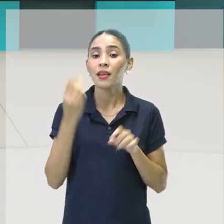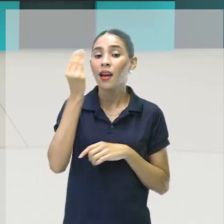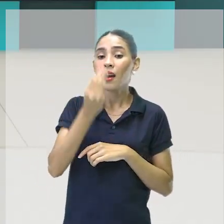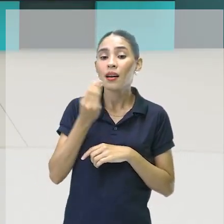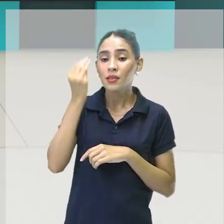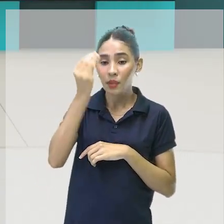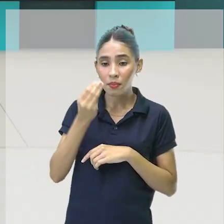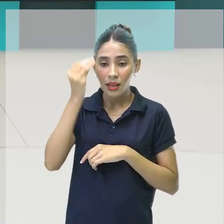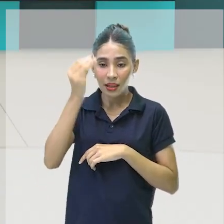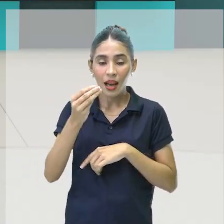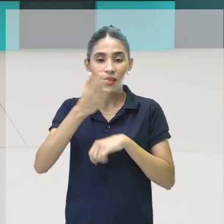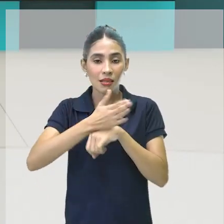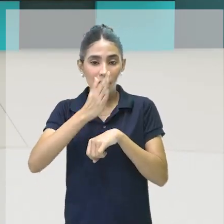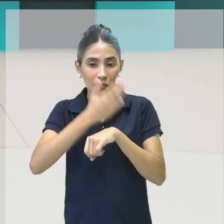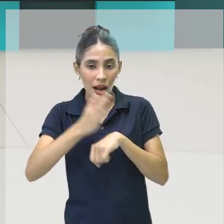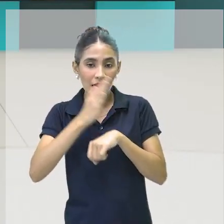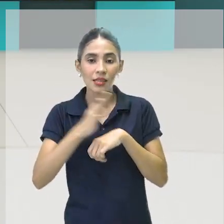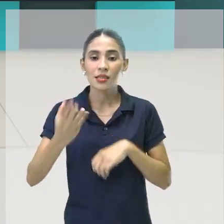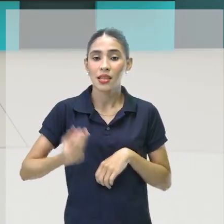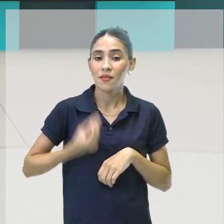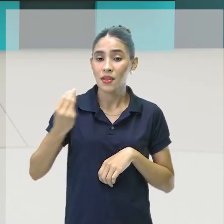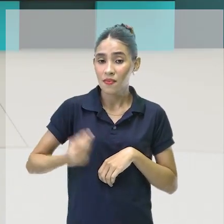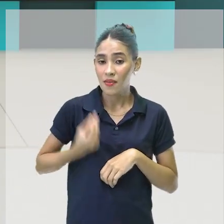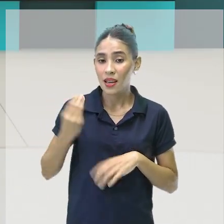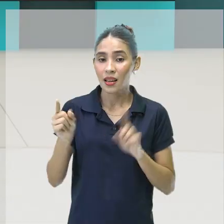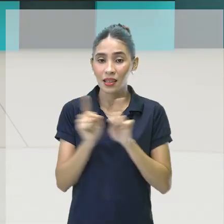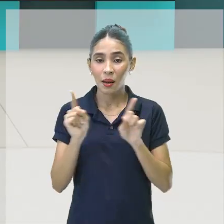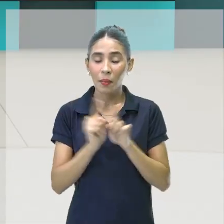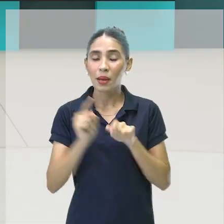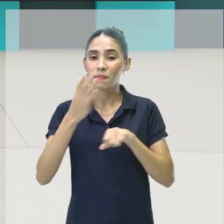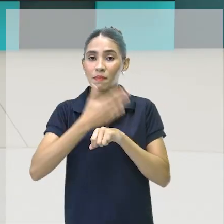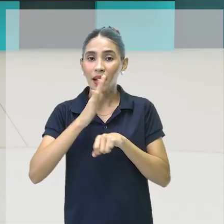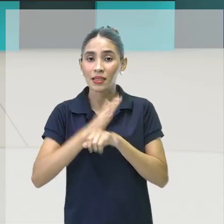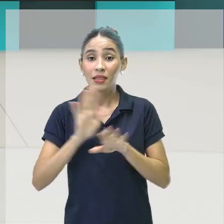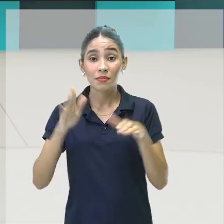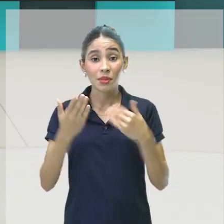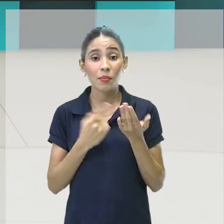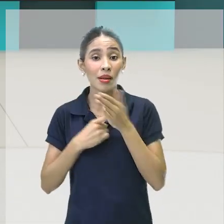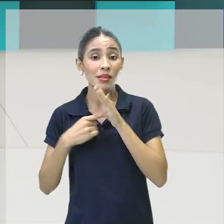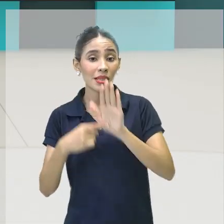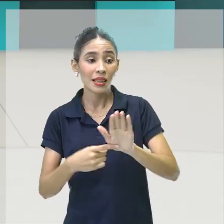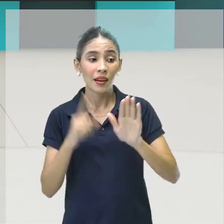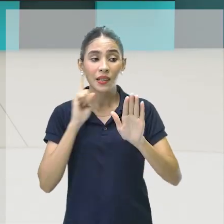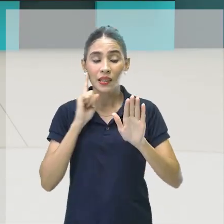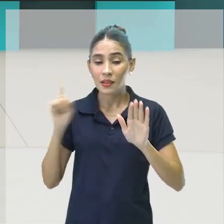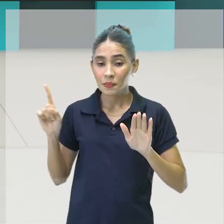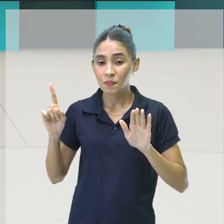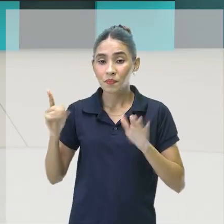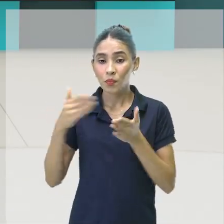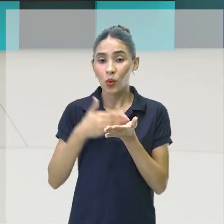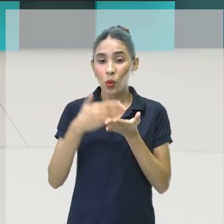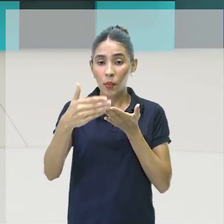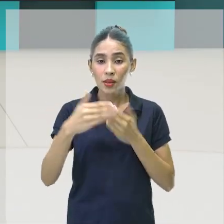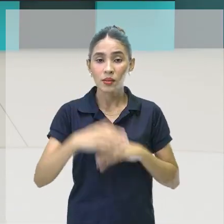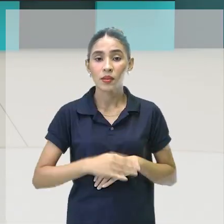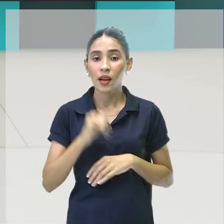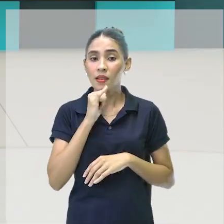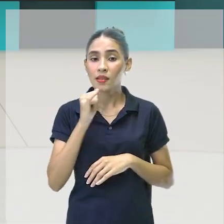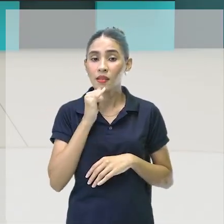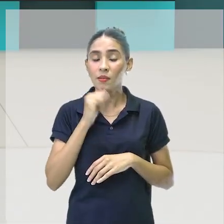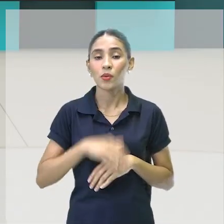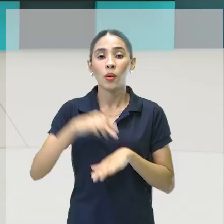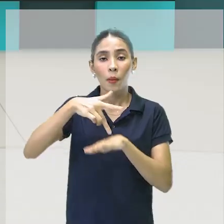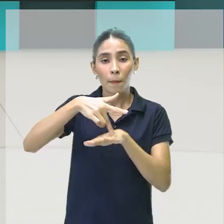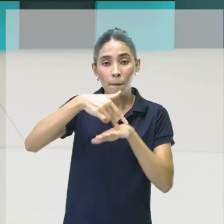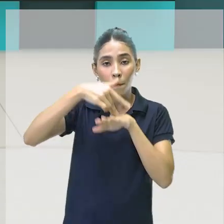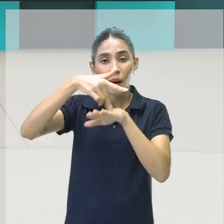experimentar essas práticas, viver, né, essas práticas. E aí eu vou apresentando para vocês lá no início o parkour, o